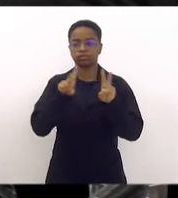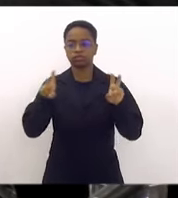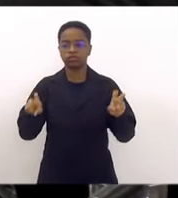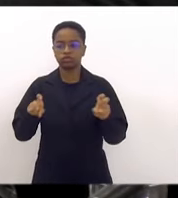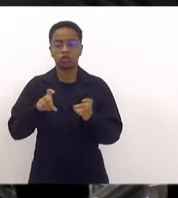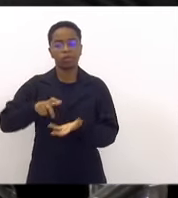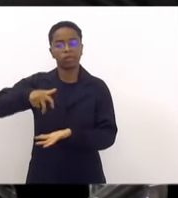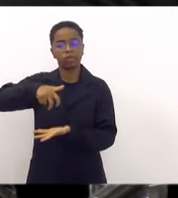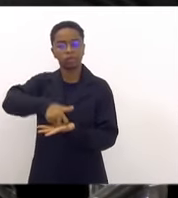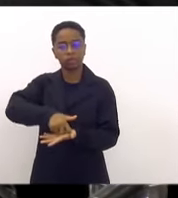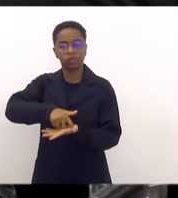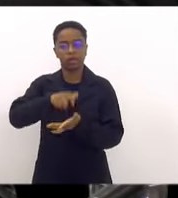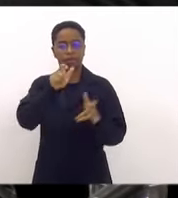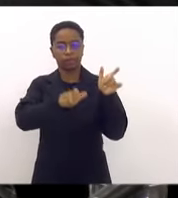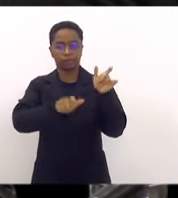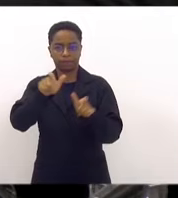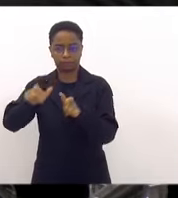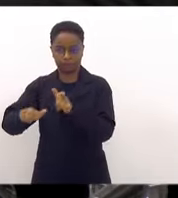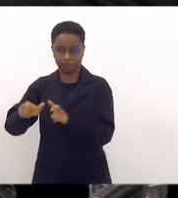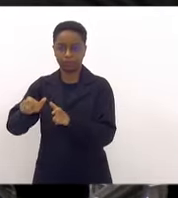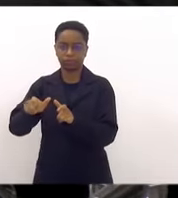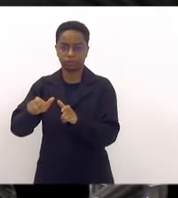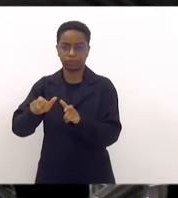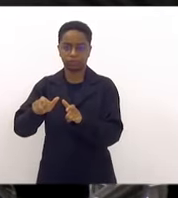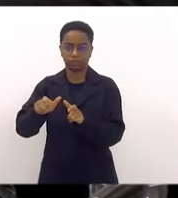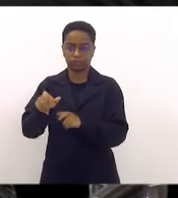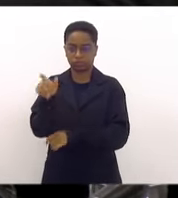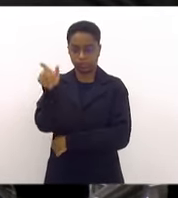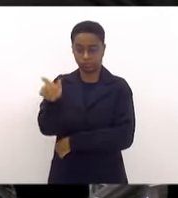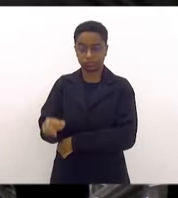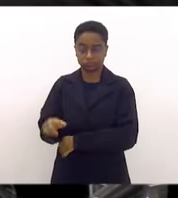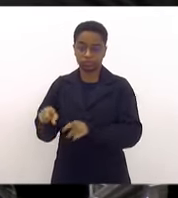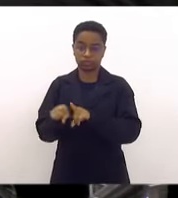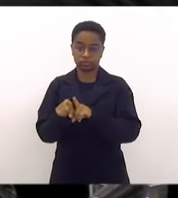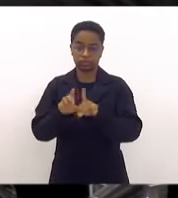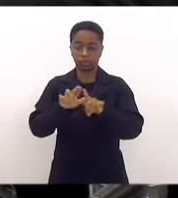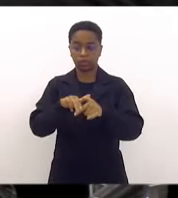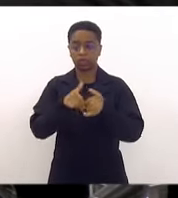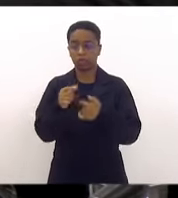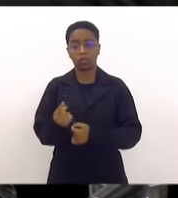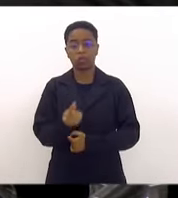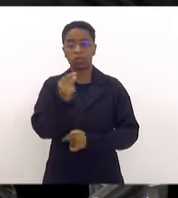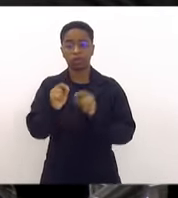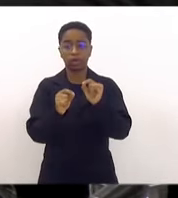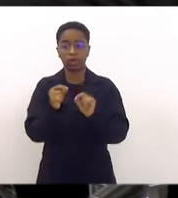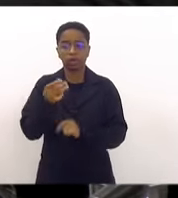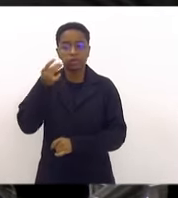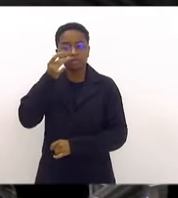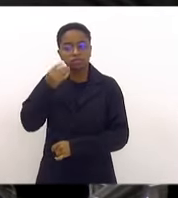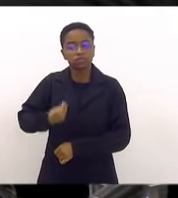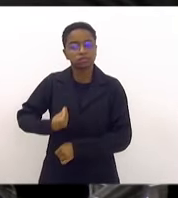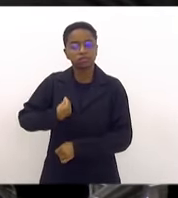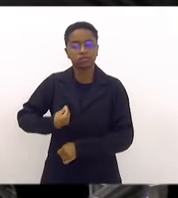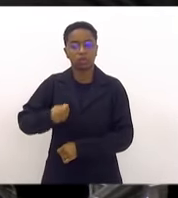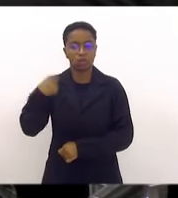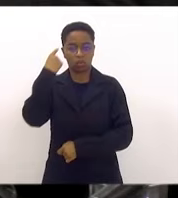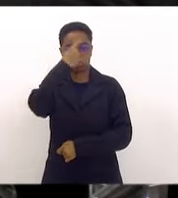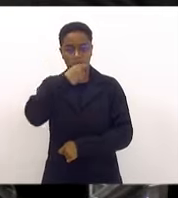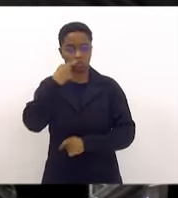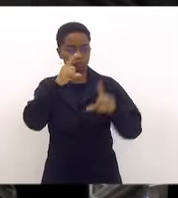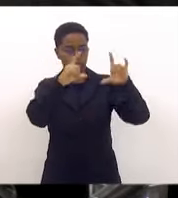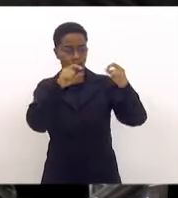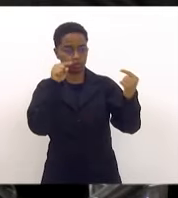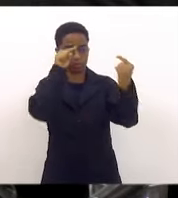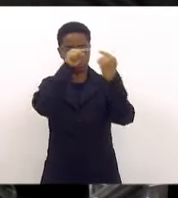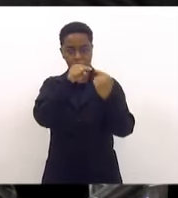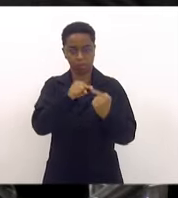condenação daquela da do do personagem eh em função única e exclusivamente da presença de um reconhecimento fotográfico